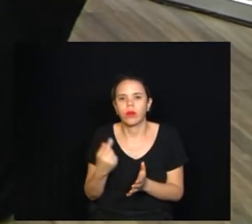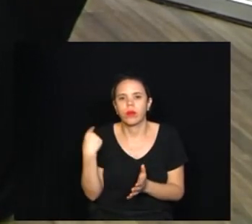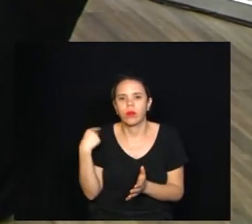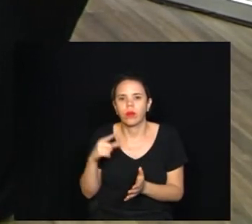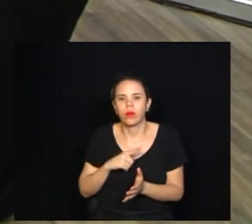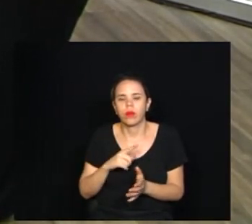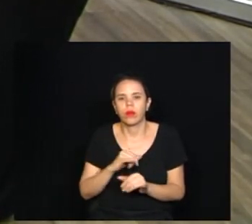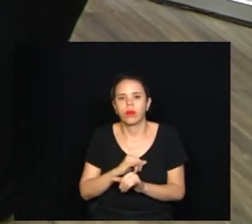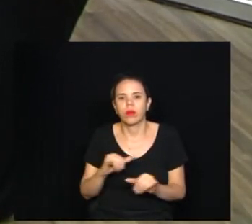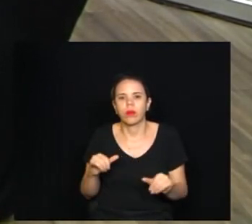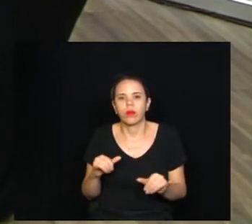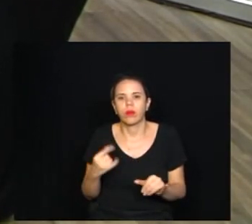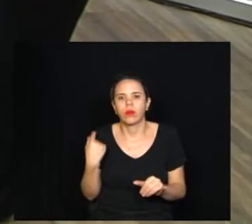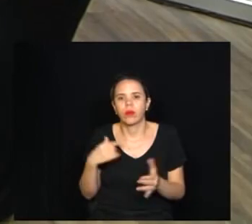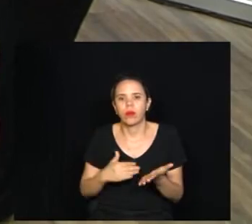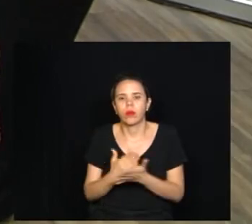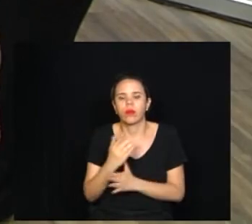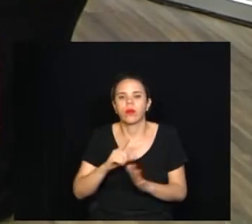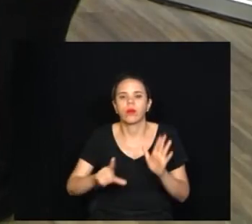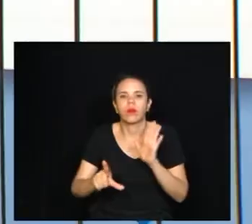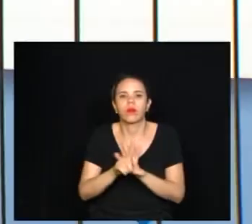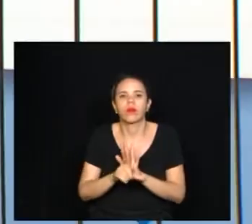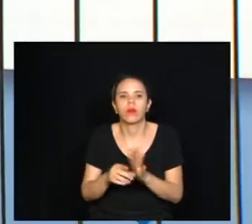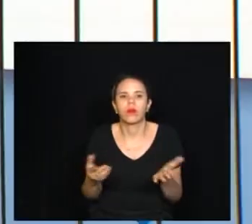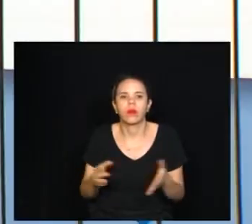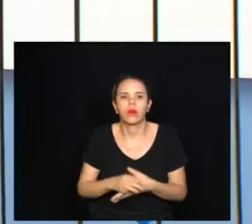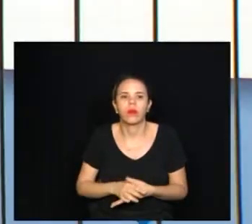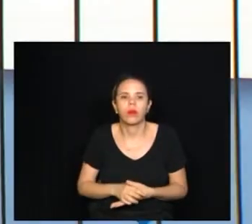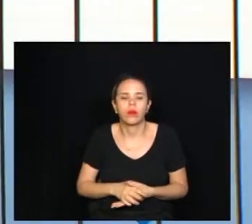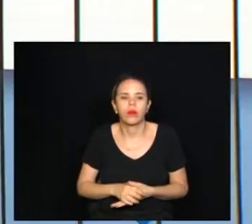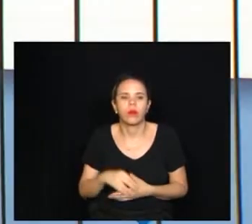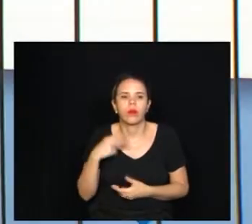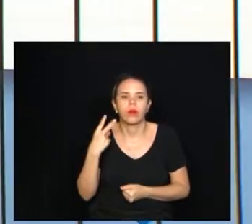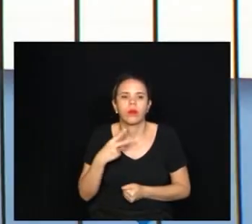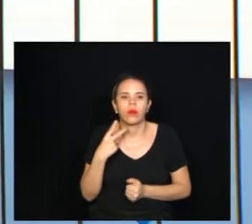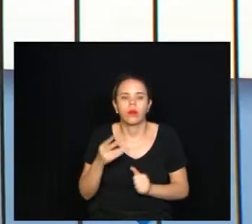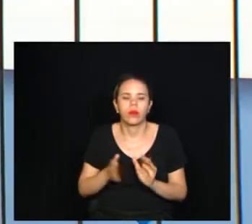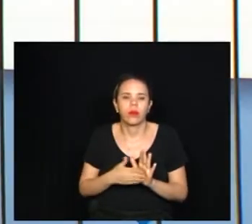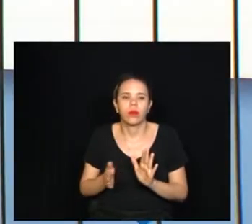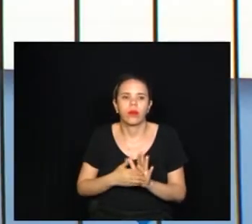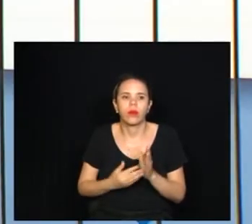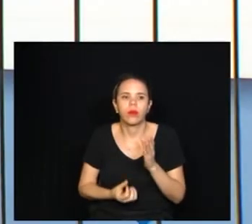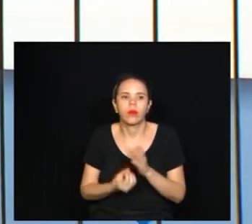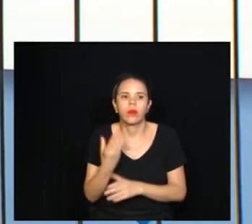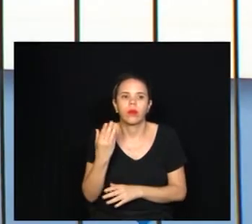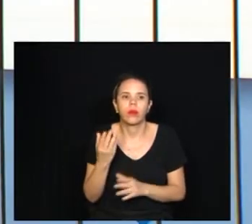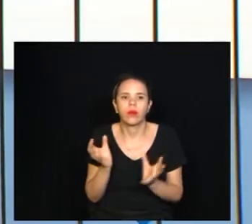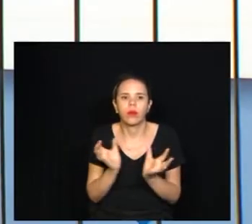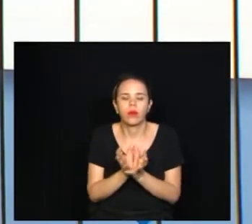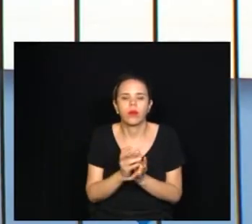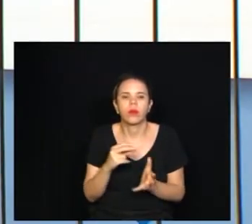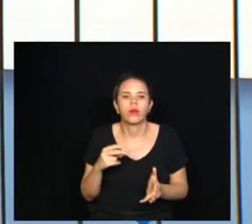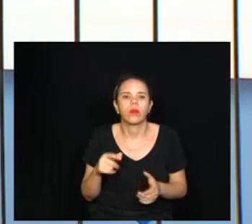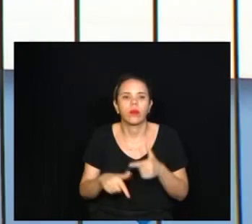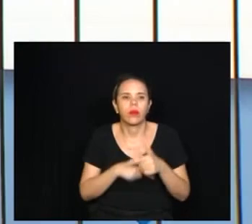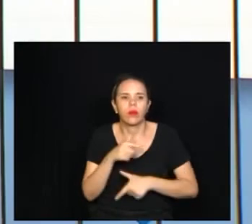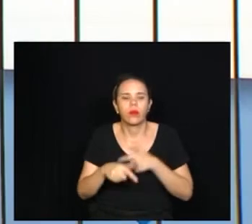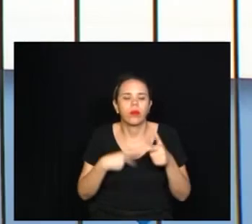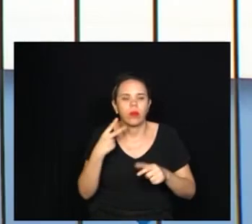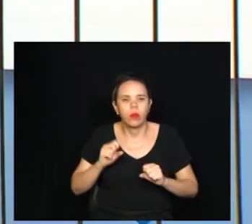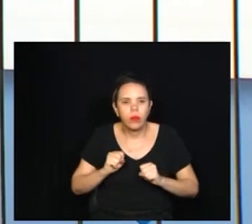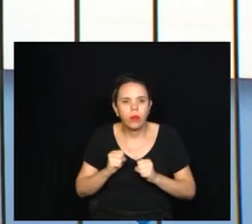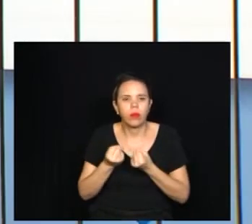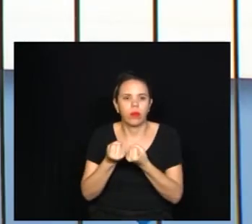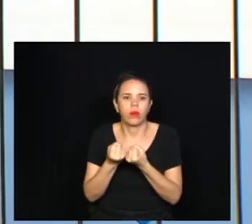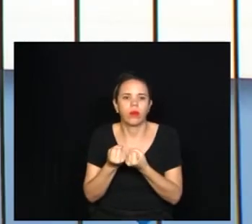nós tivemos a aprovação da lei? Sim. E agora, então, o vereador propõe a criação da frente parlamentar em defesa